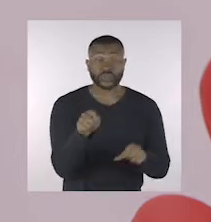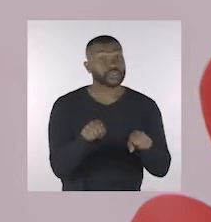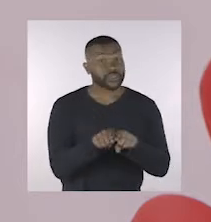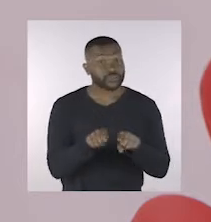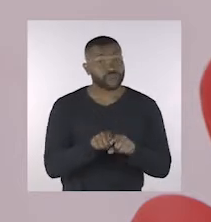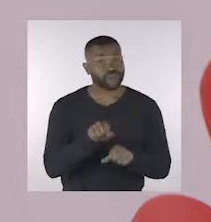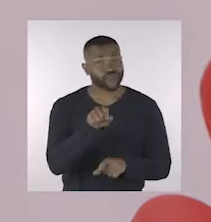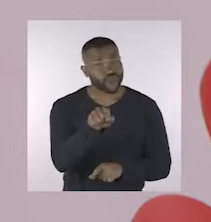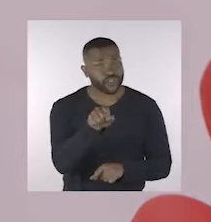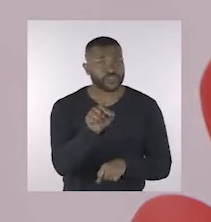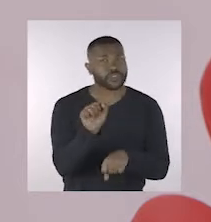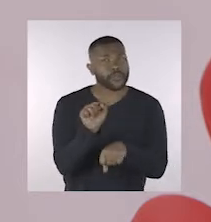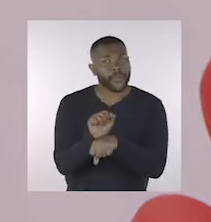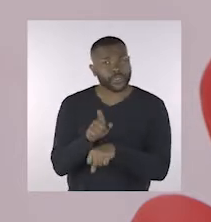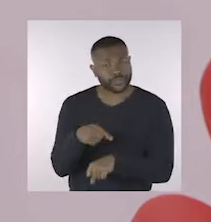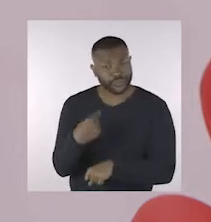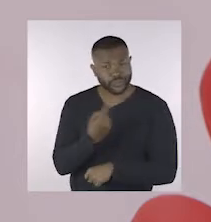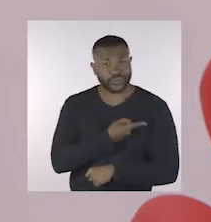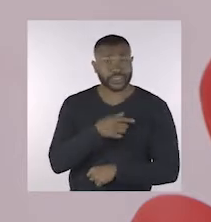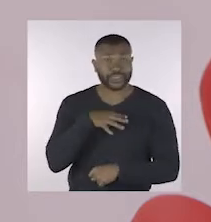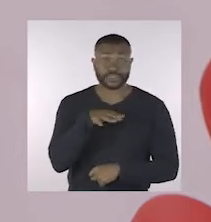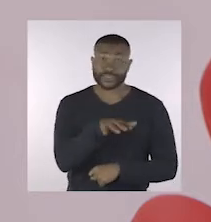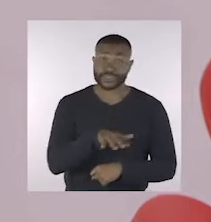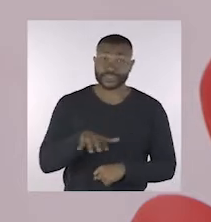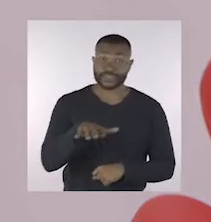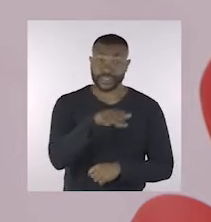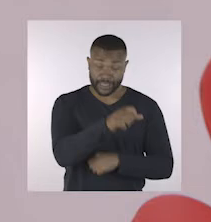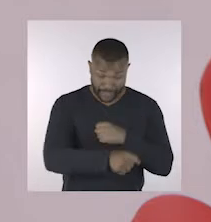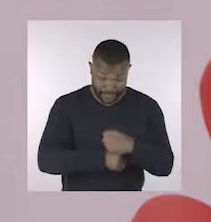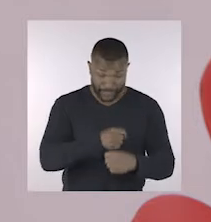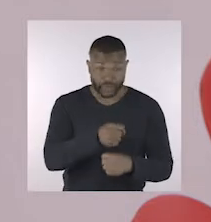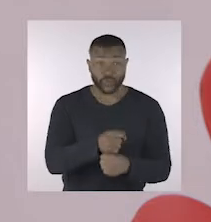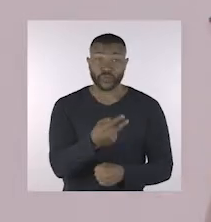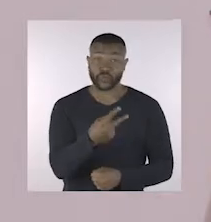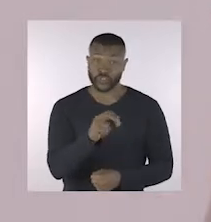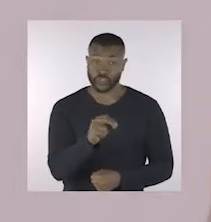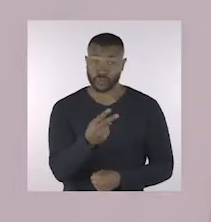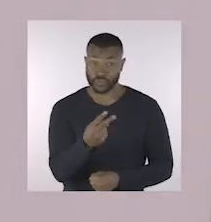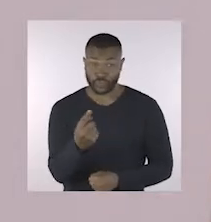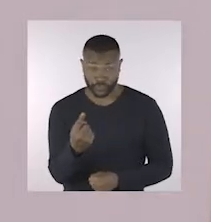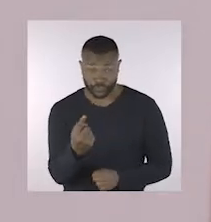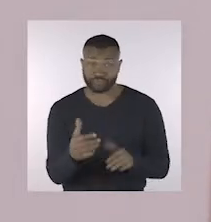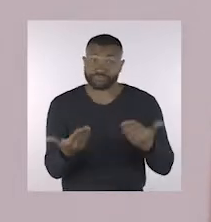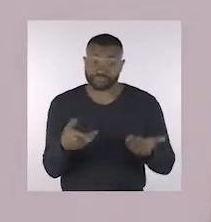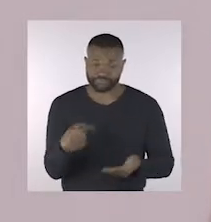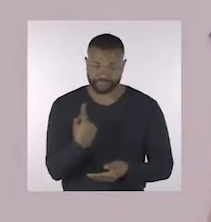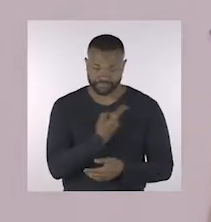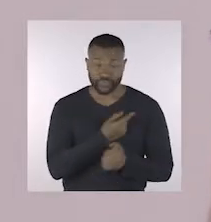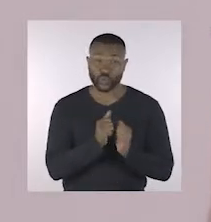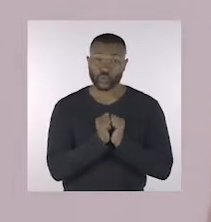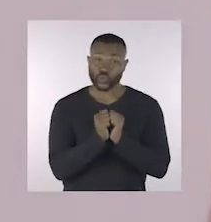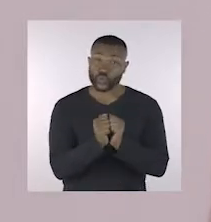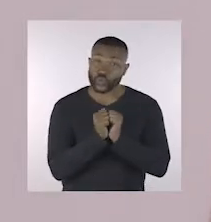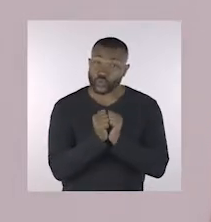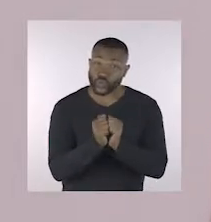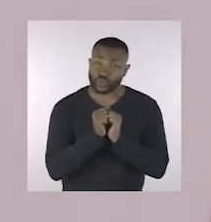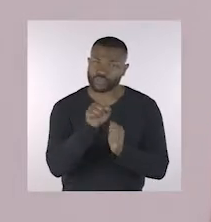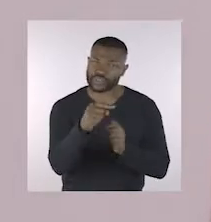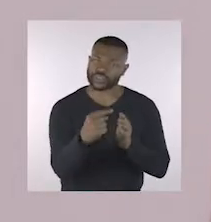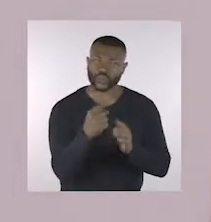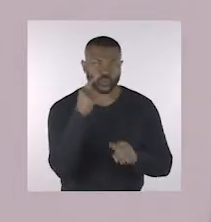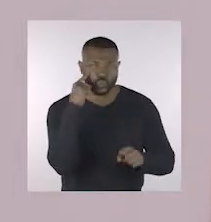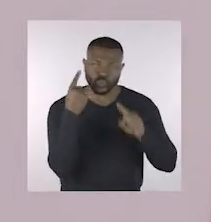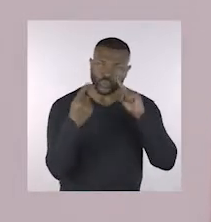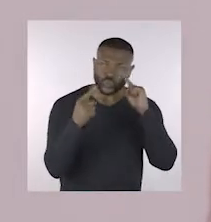opinião e do que você espera para nossa cidade a partir do ano que vem e é por isso que estamos aqui para